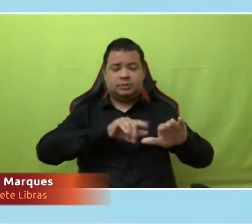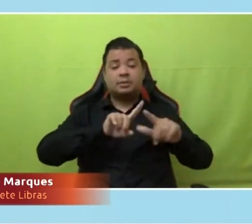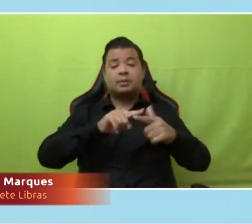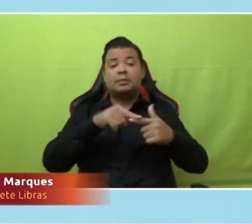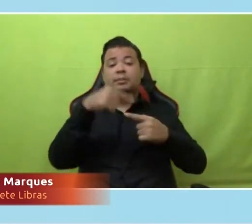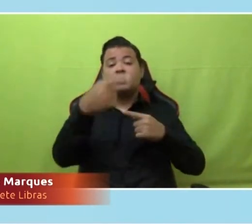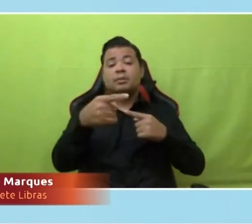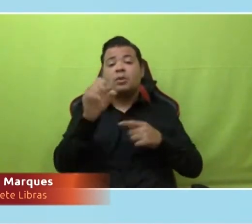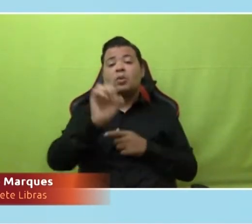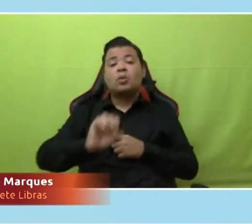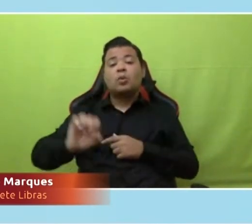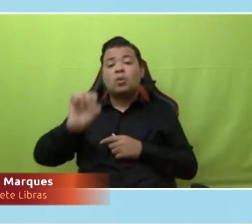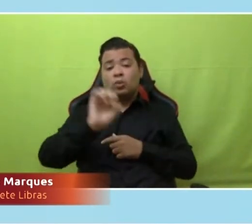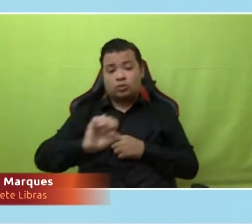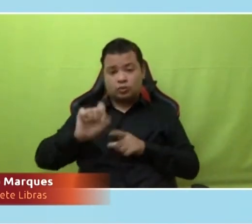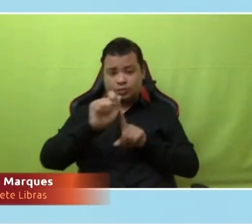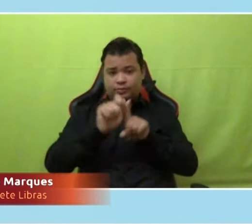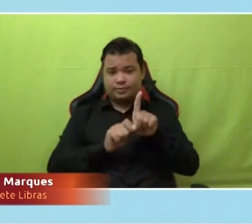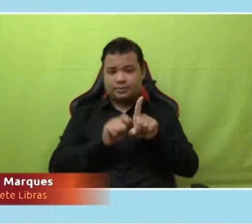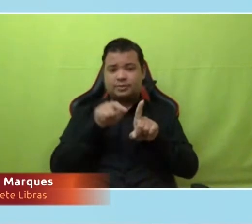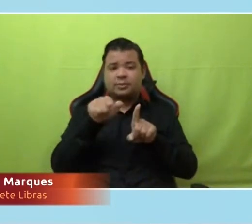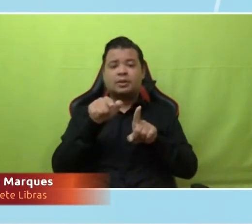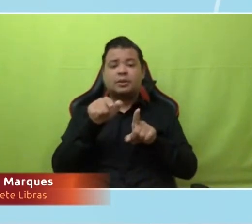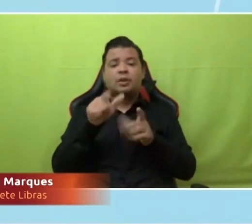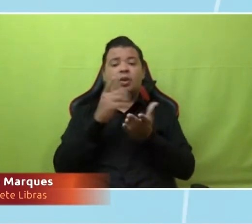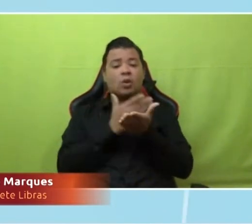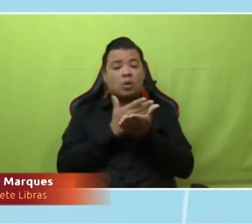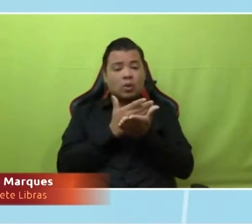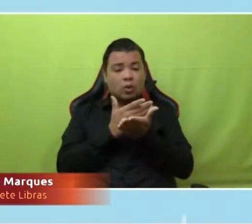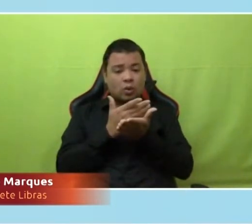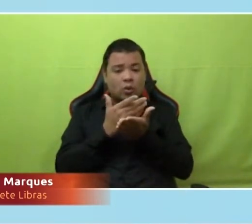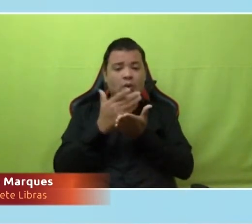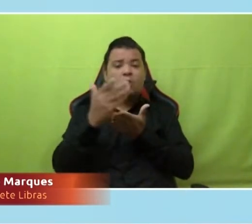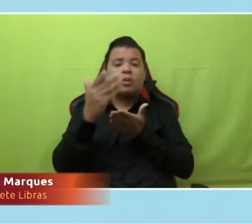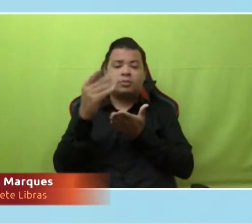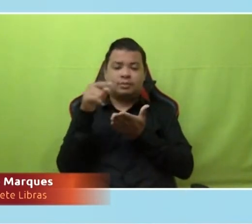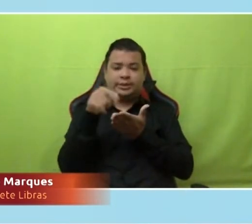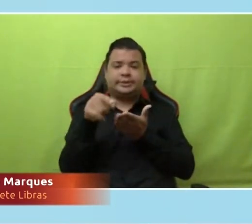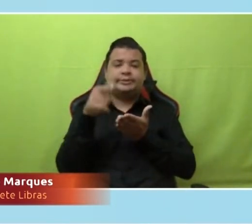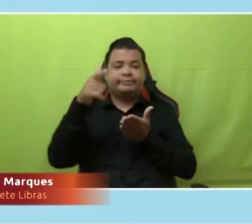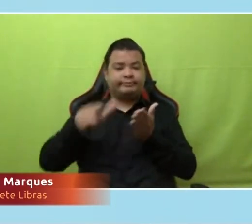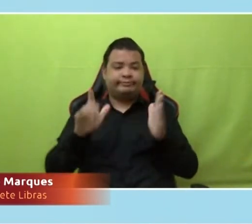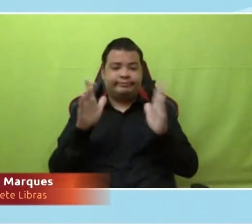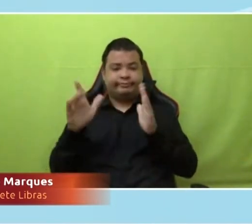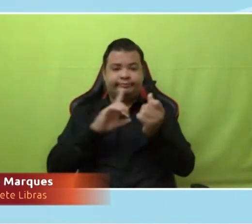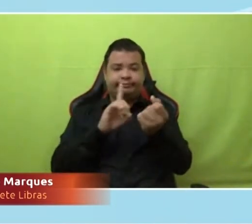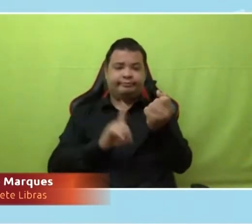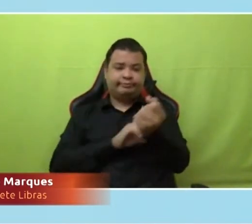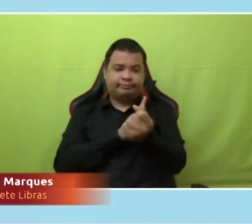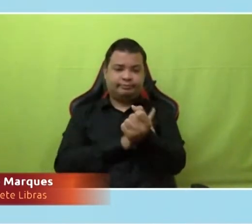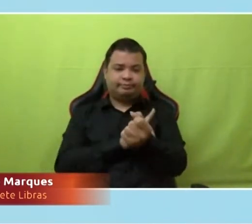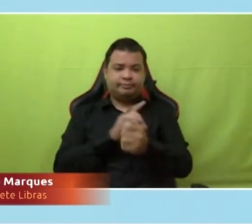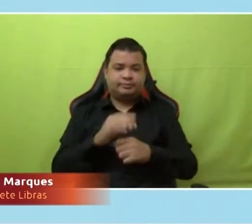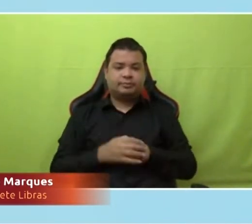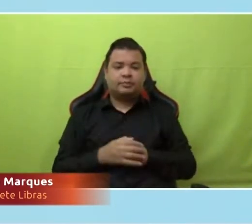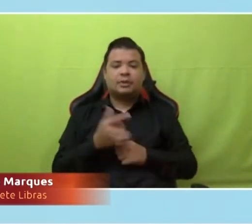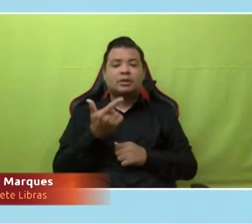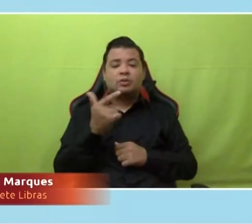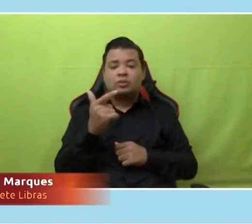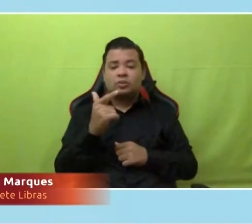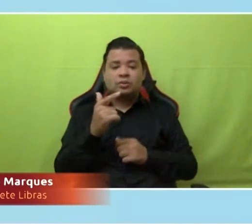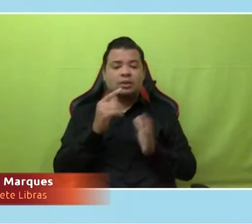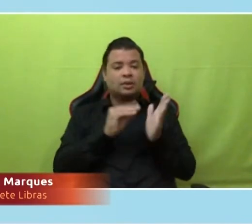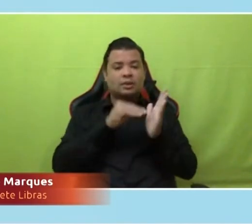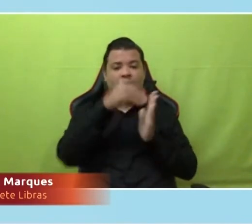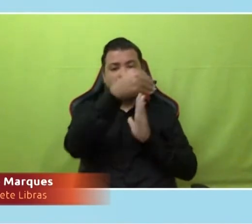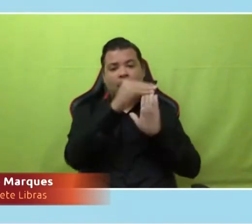a temporada 23 de dengue. É importante a gente lembrar isso, né? Dengue não tem um ano calendário. Se a gente fosse pensar